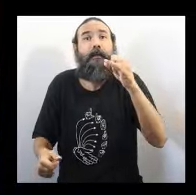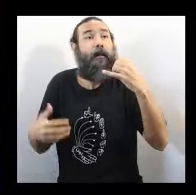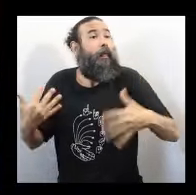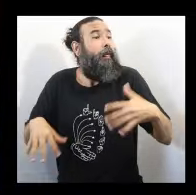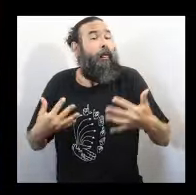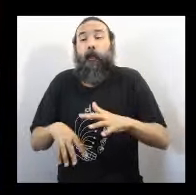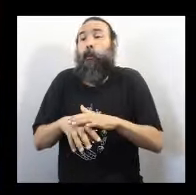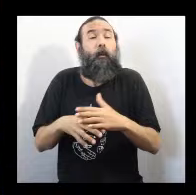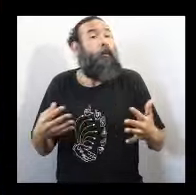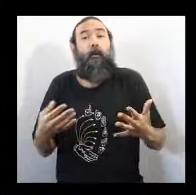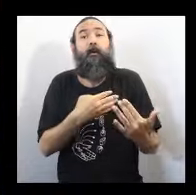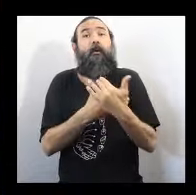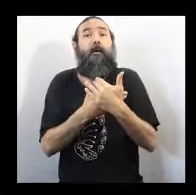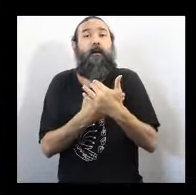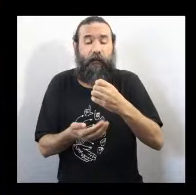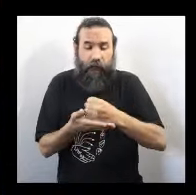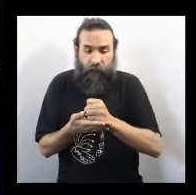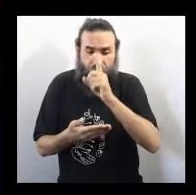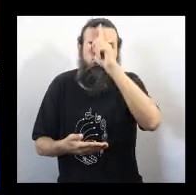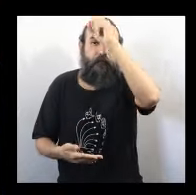contava quando estava doente